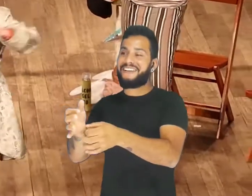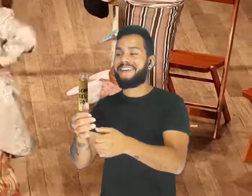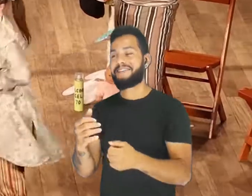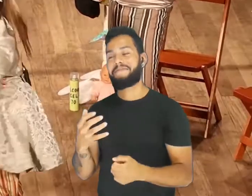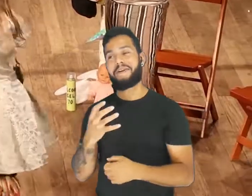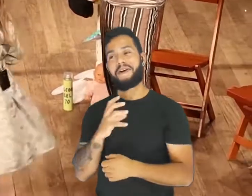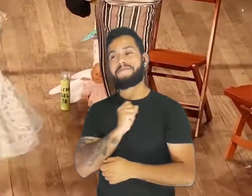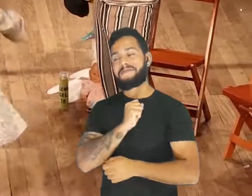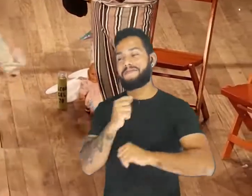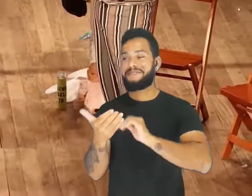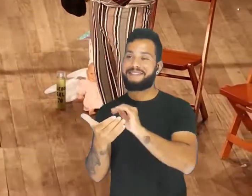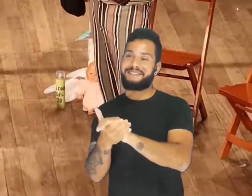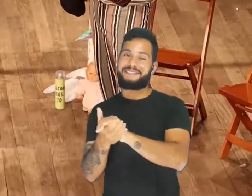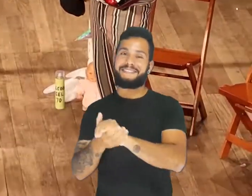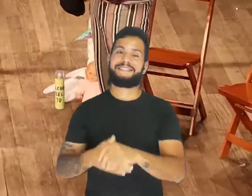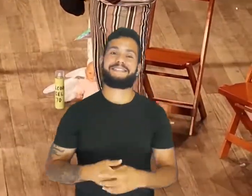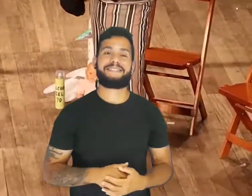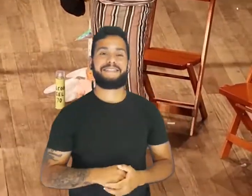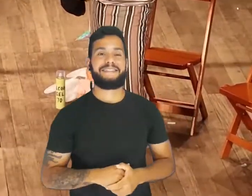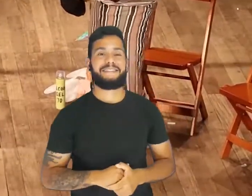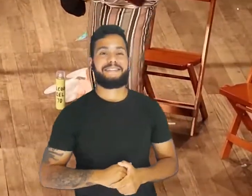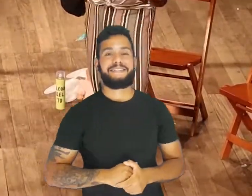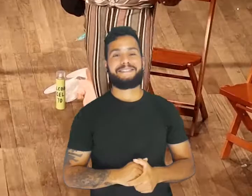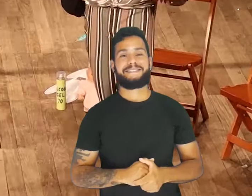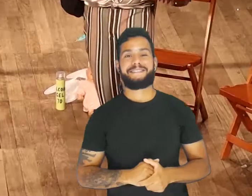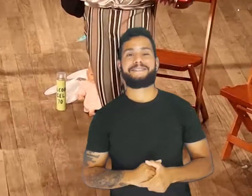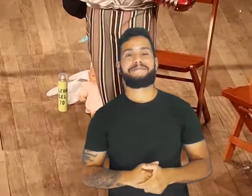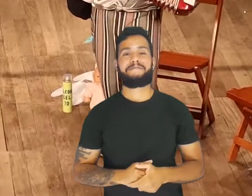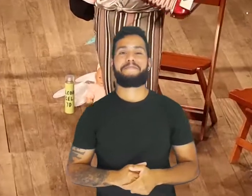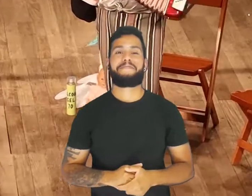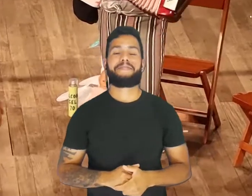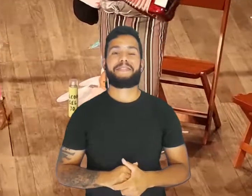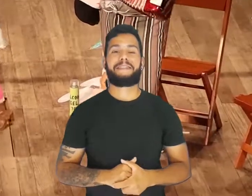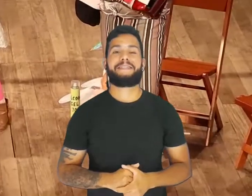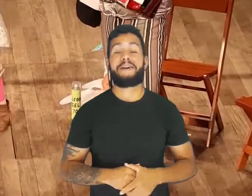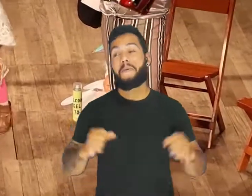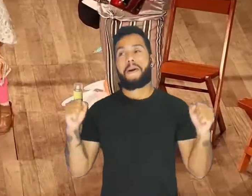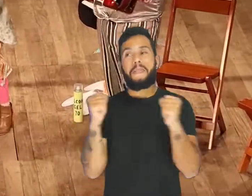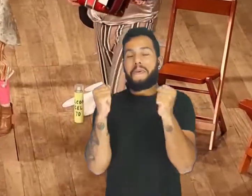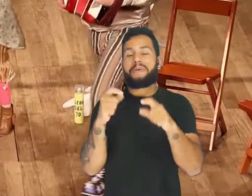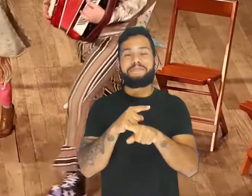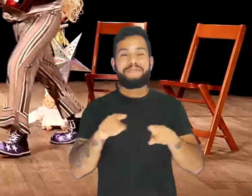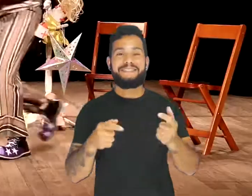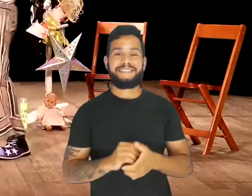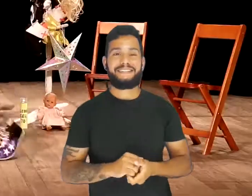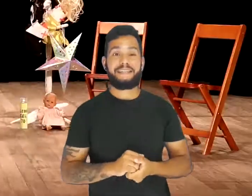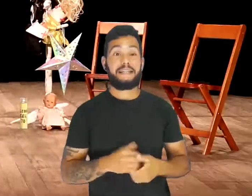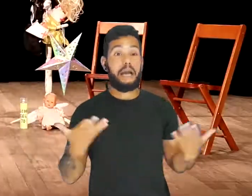ai, ai, o cheiro doce vem pra mim. Ai, ai, ai, e o meu amor vai se casar.